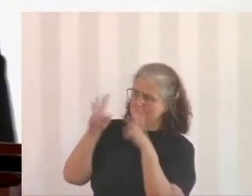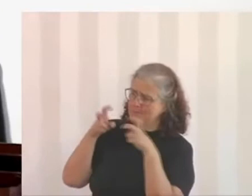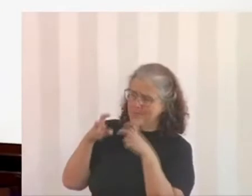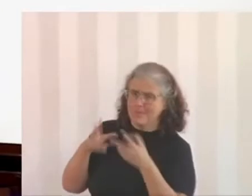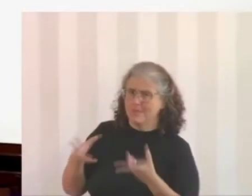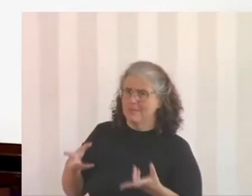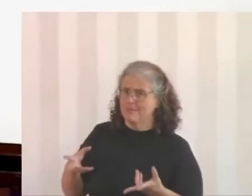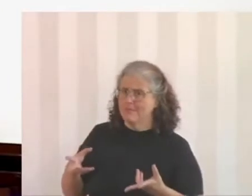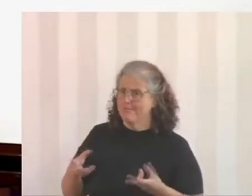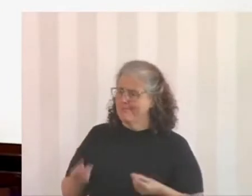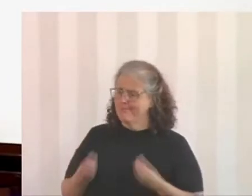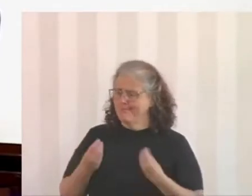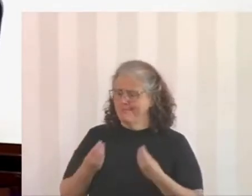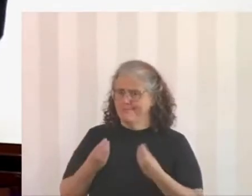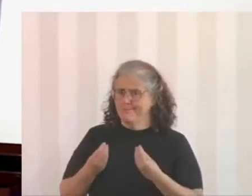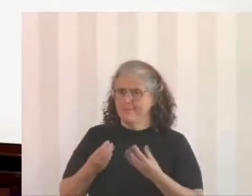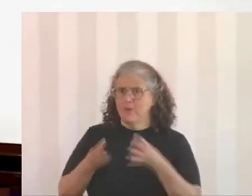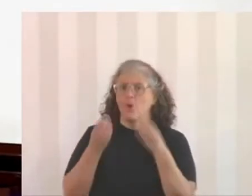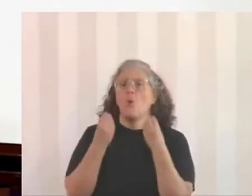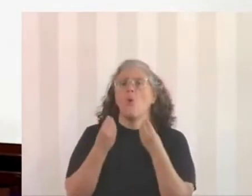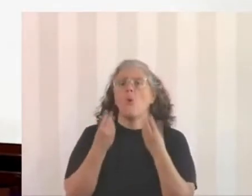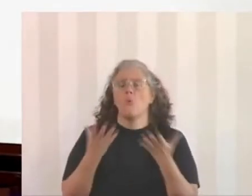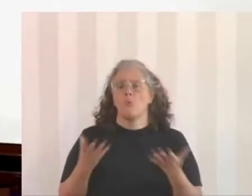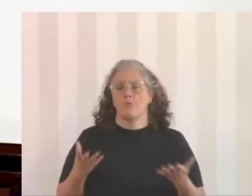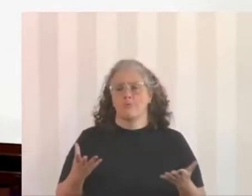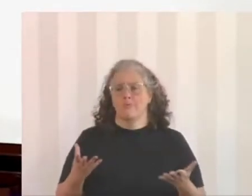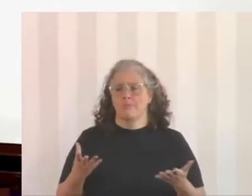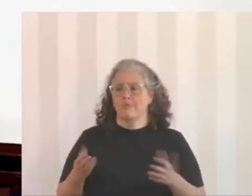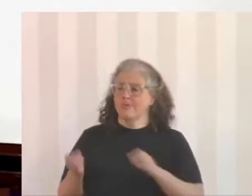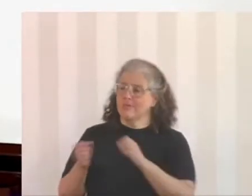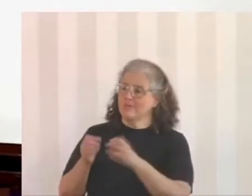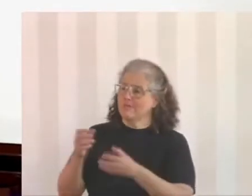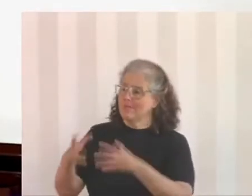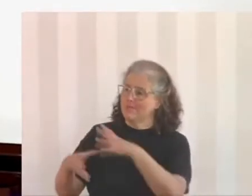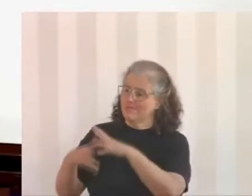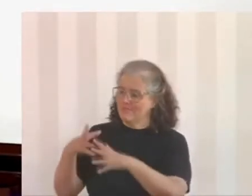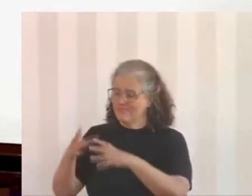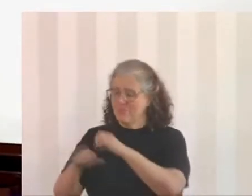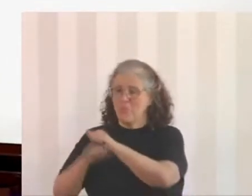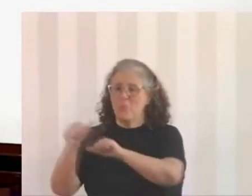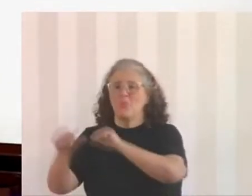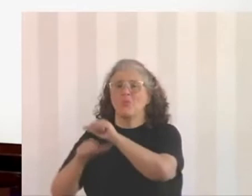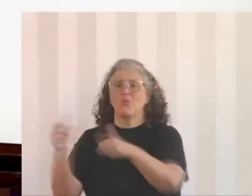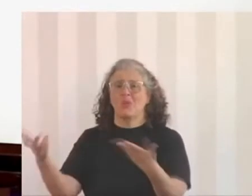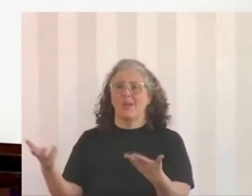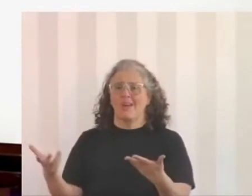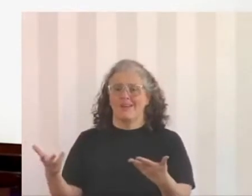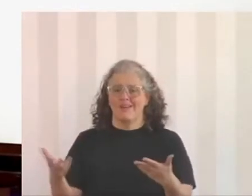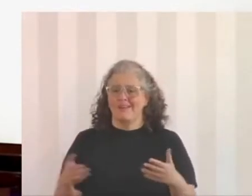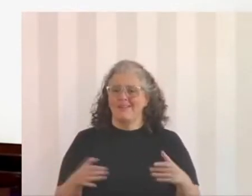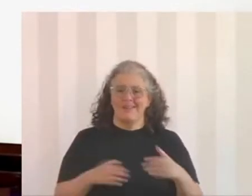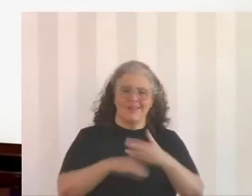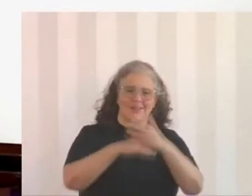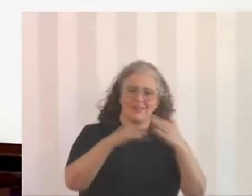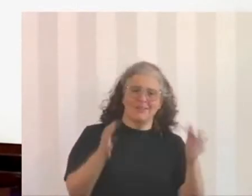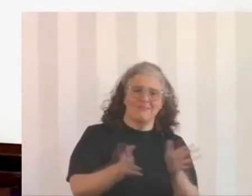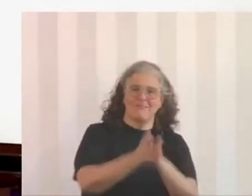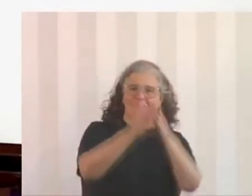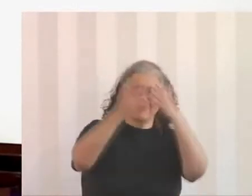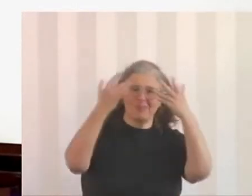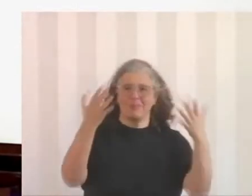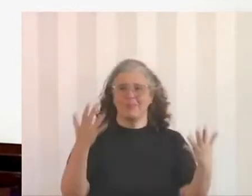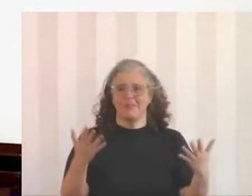igreja, tentando desvirtuar essas virtudes gloriosas. E